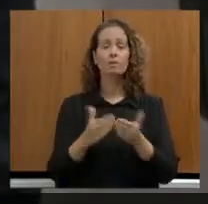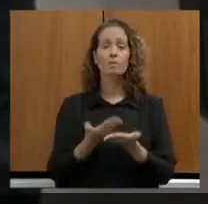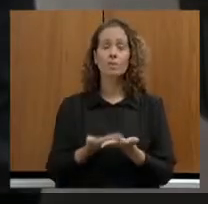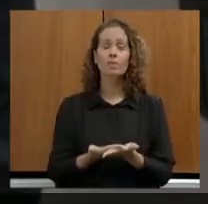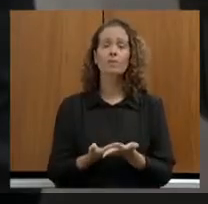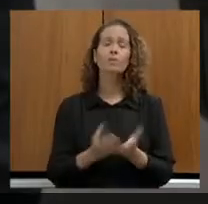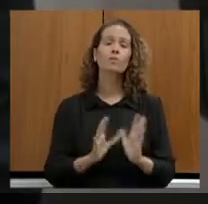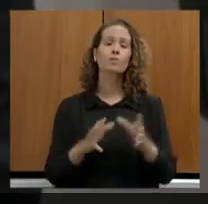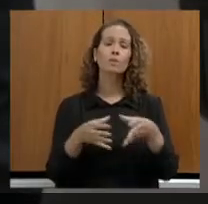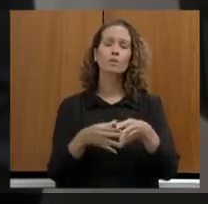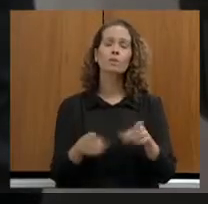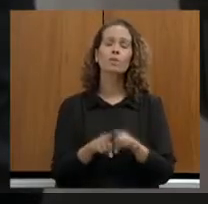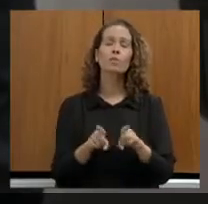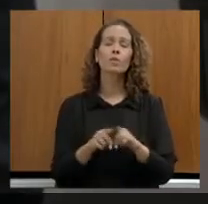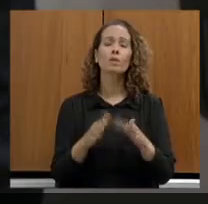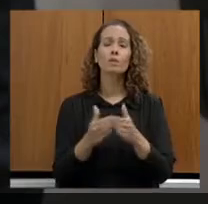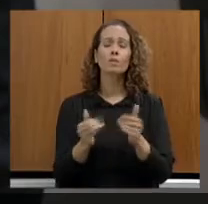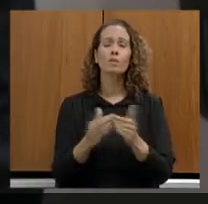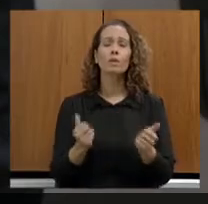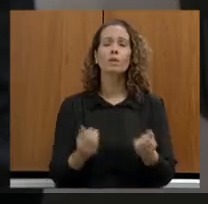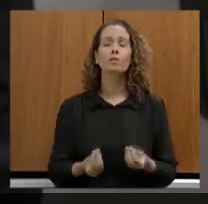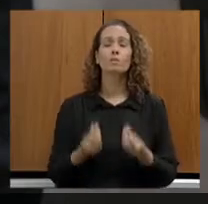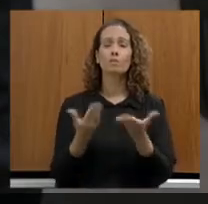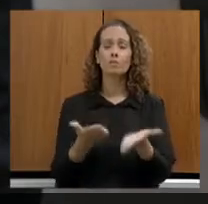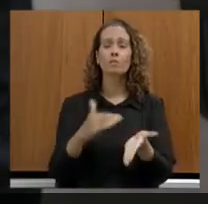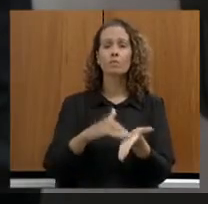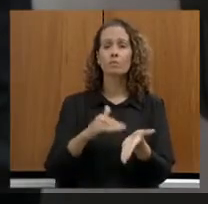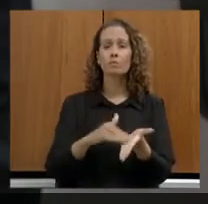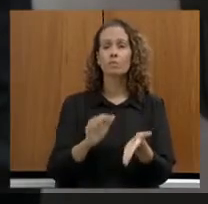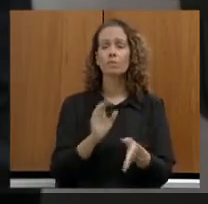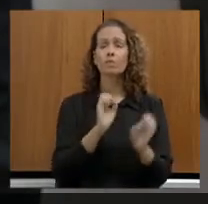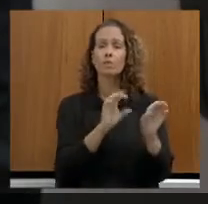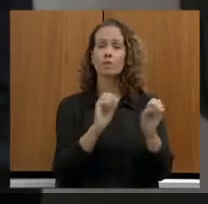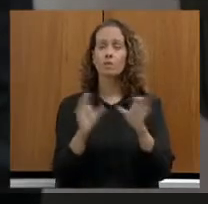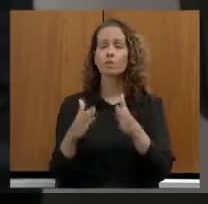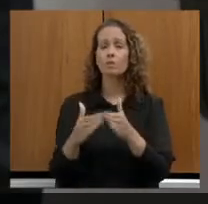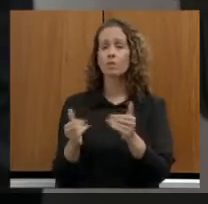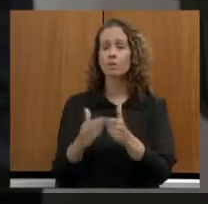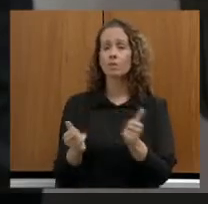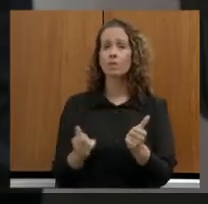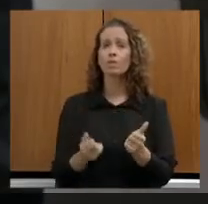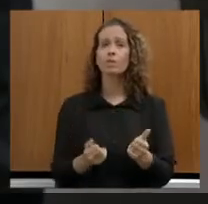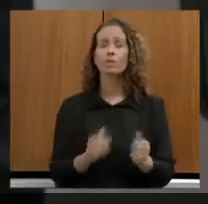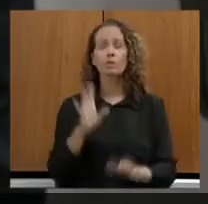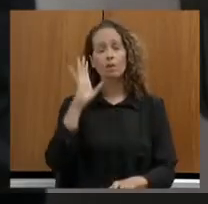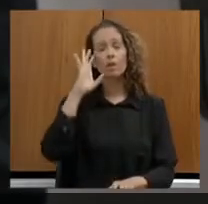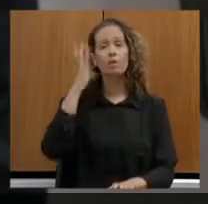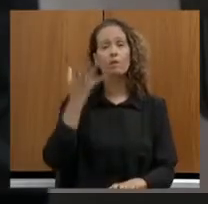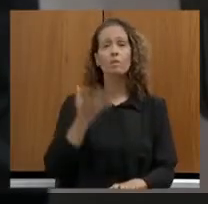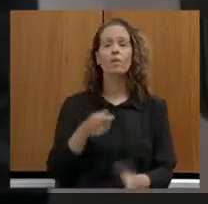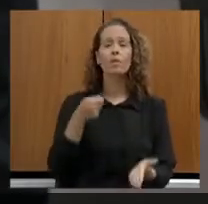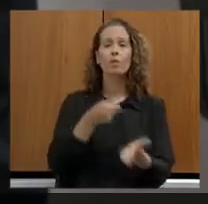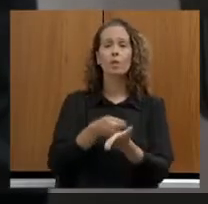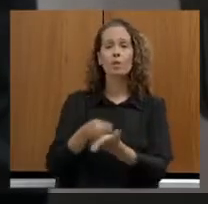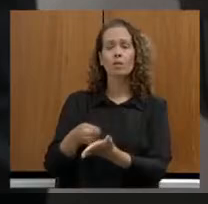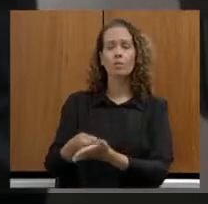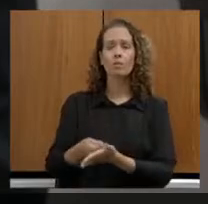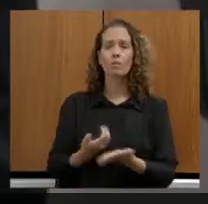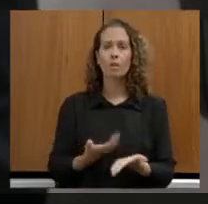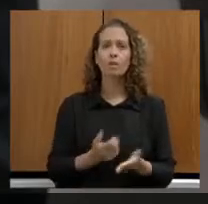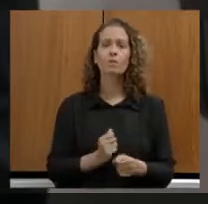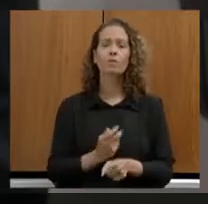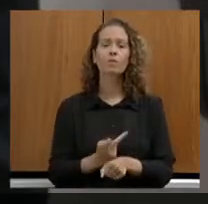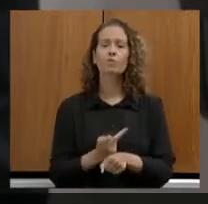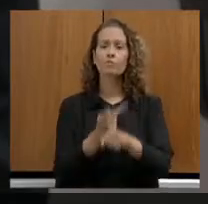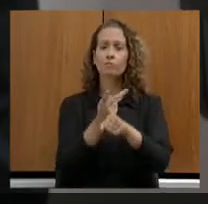comissão requer que seja encaminhado à secretaria estado educação pedir providências para regularização do pagamento das gratificações de dedicação